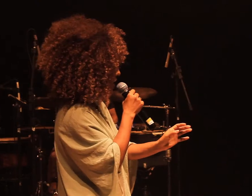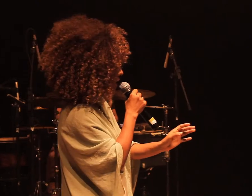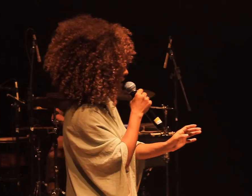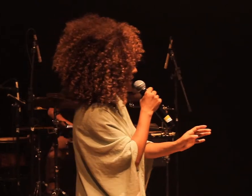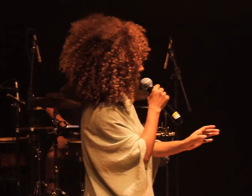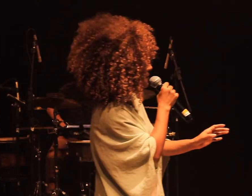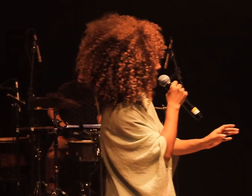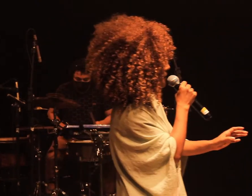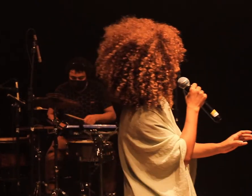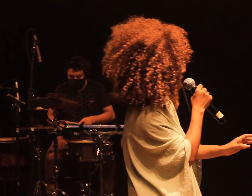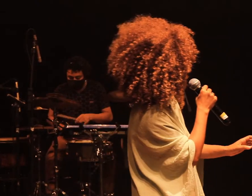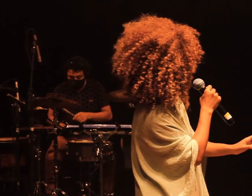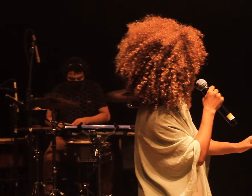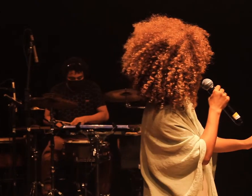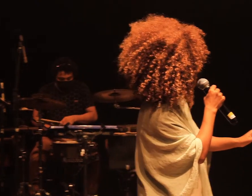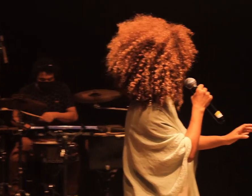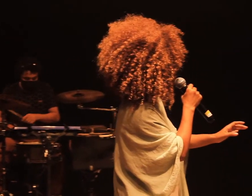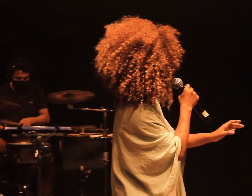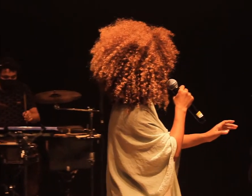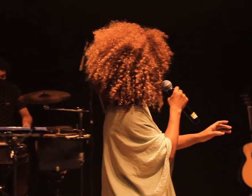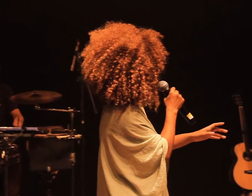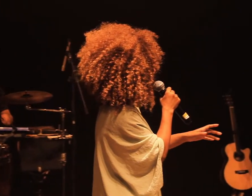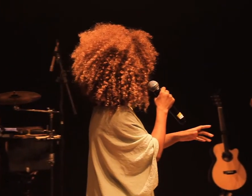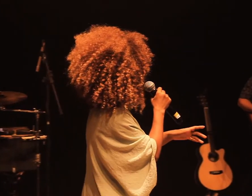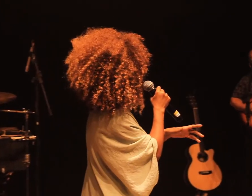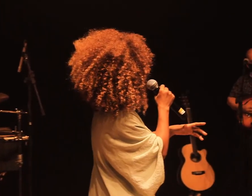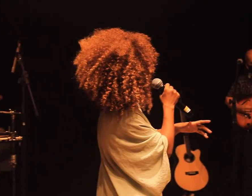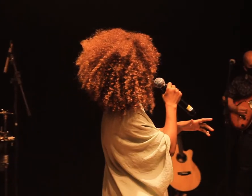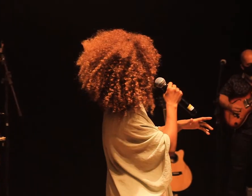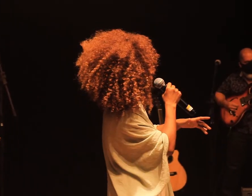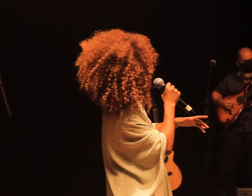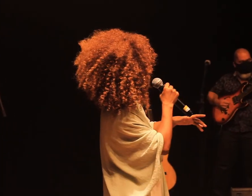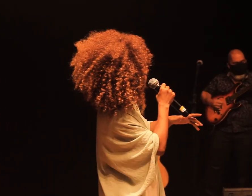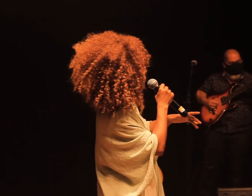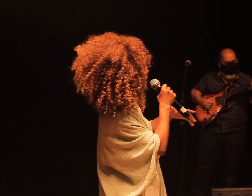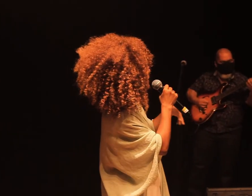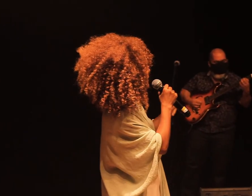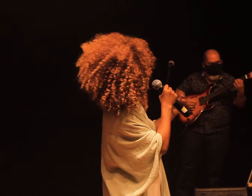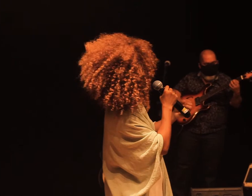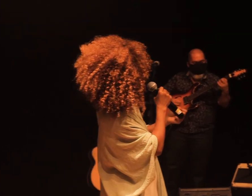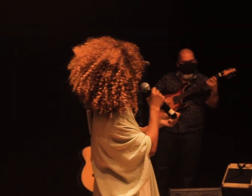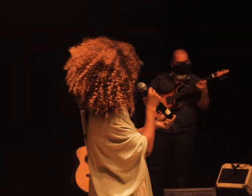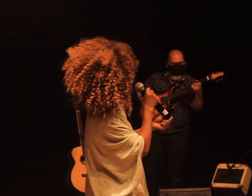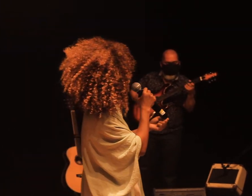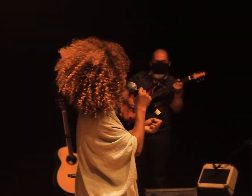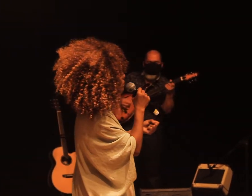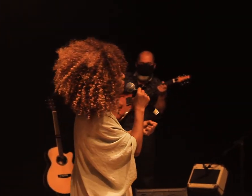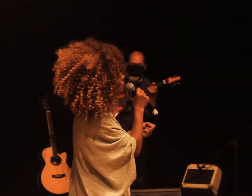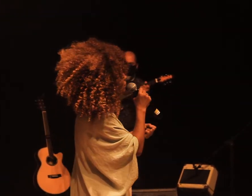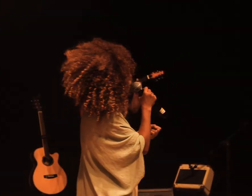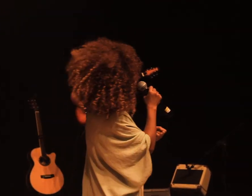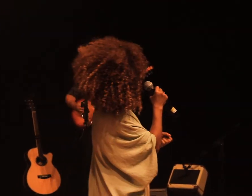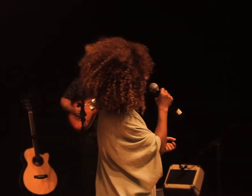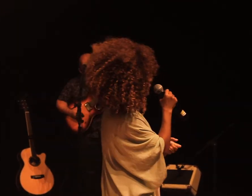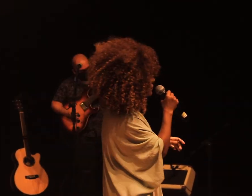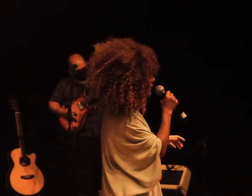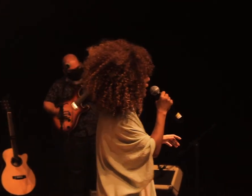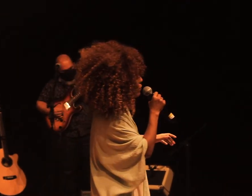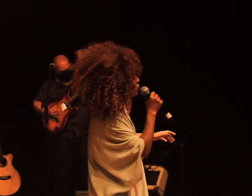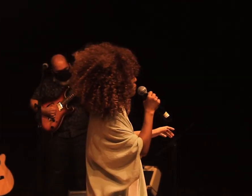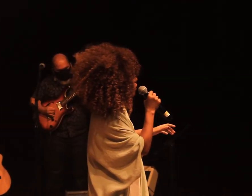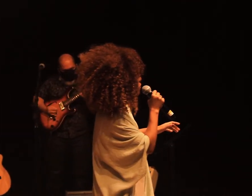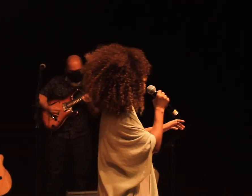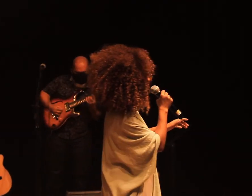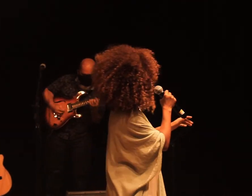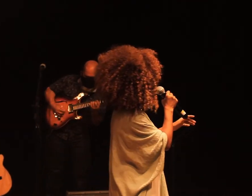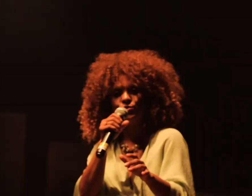que vai seguir andando sobre os cacos e comer poeira aos bocados, contando os